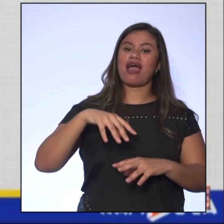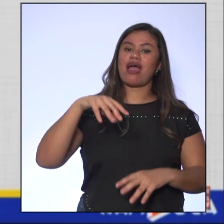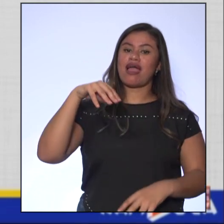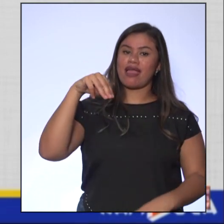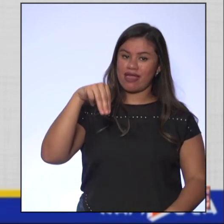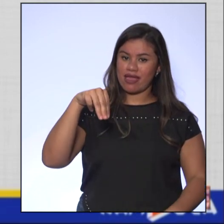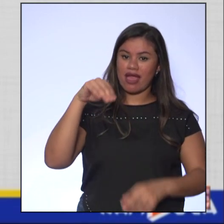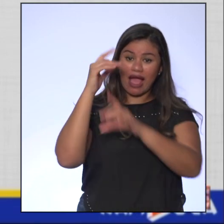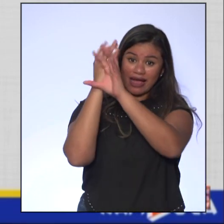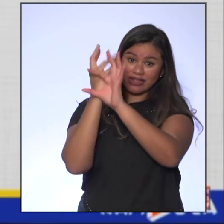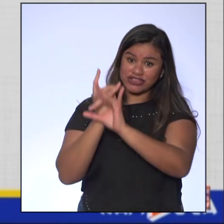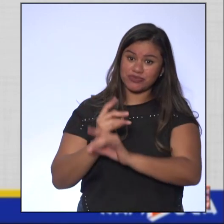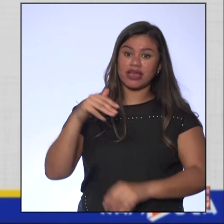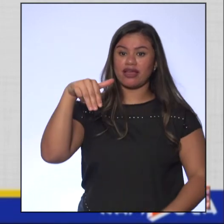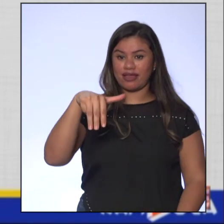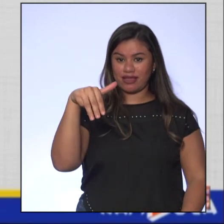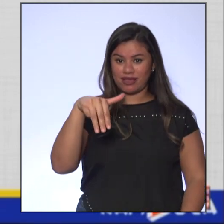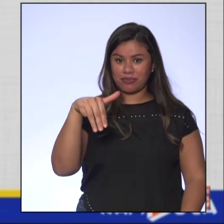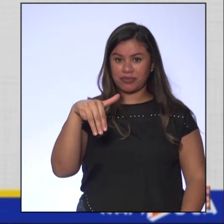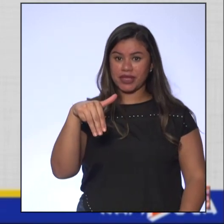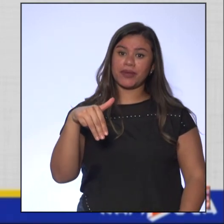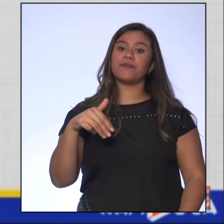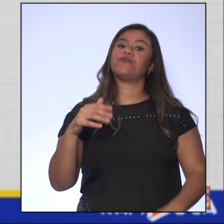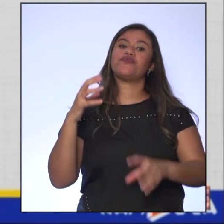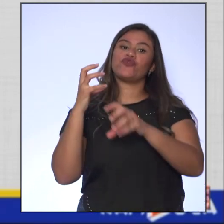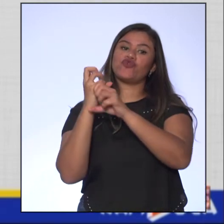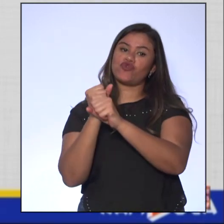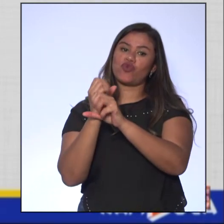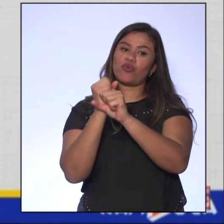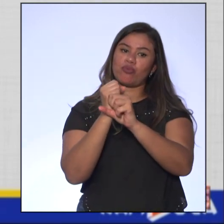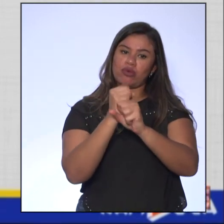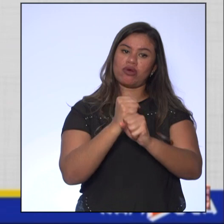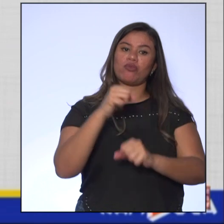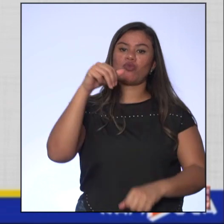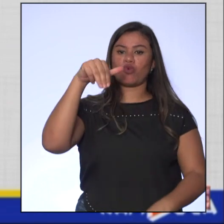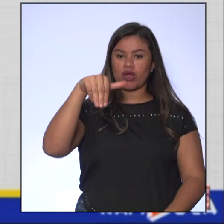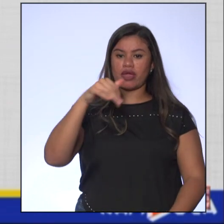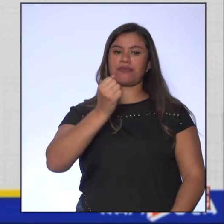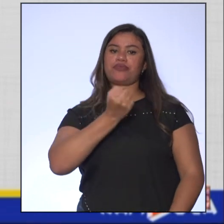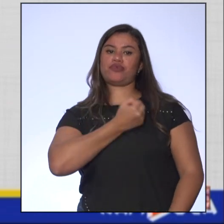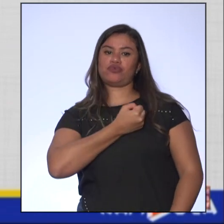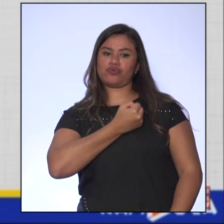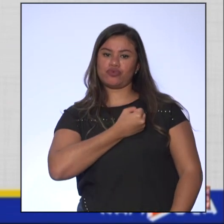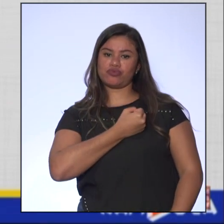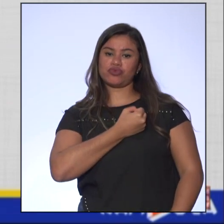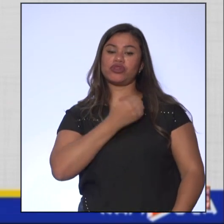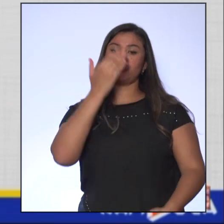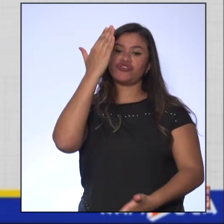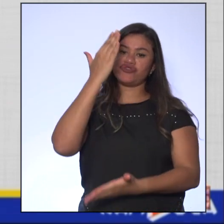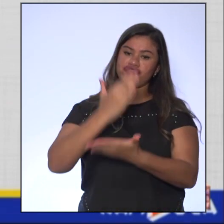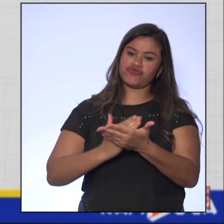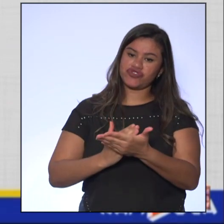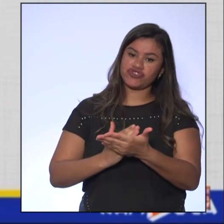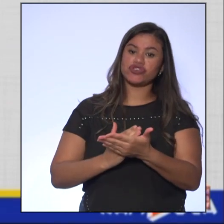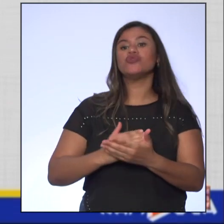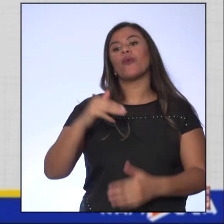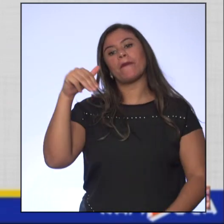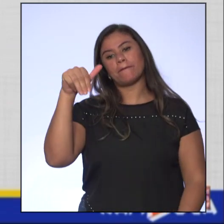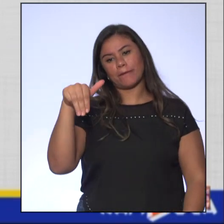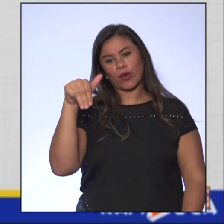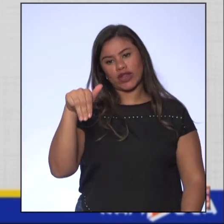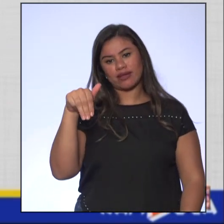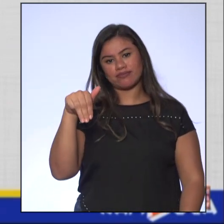de M números, somamos os M números e dividimos o resultado por M. É esse conceito